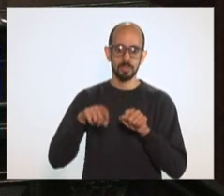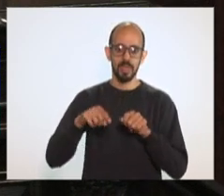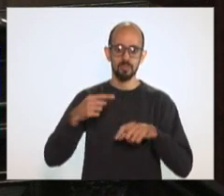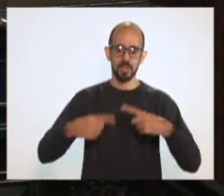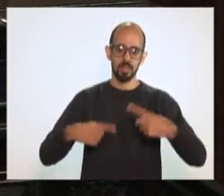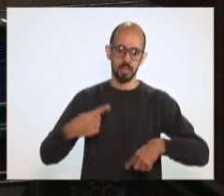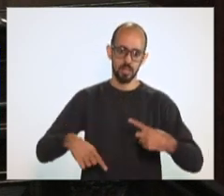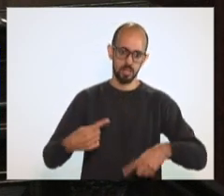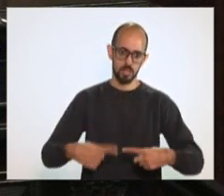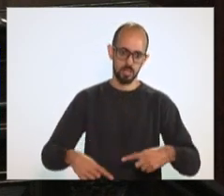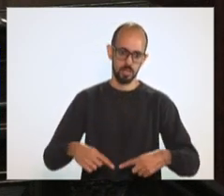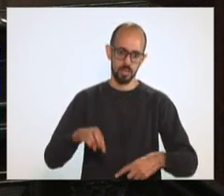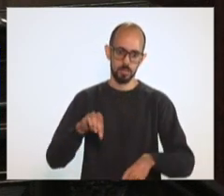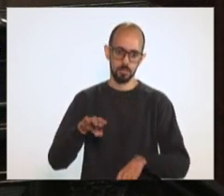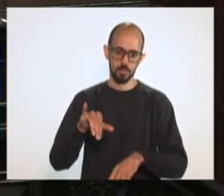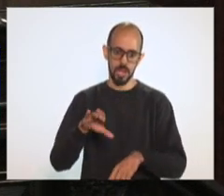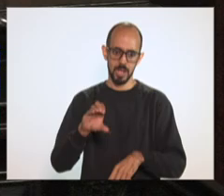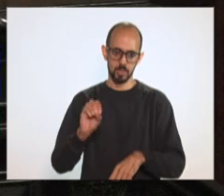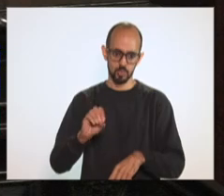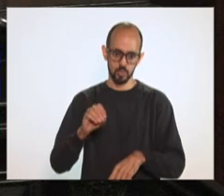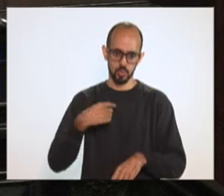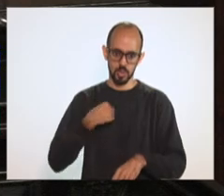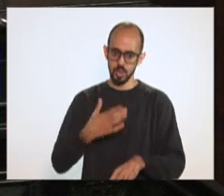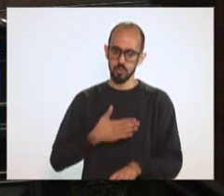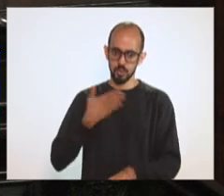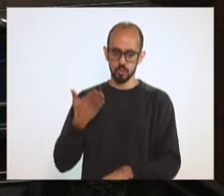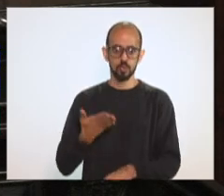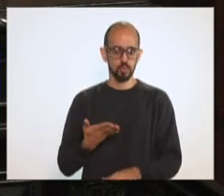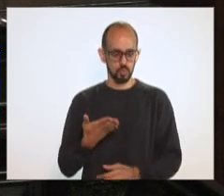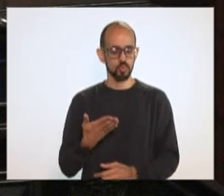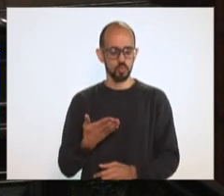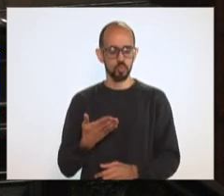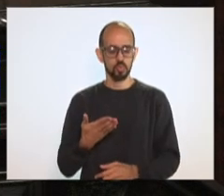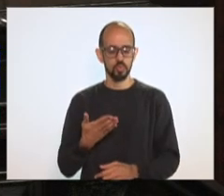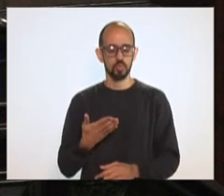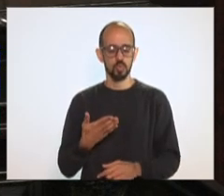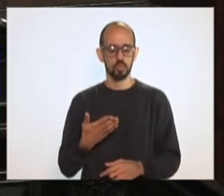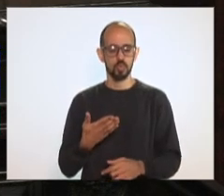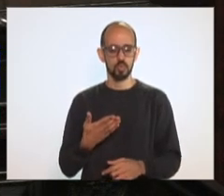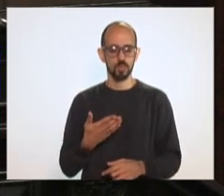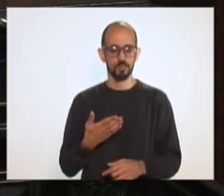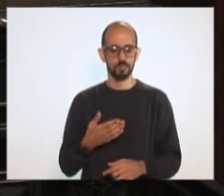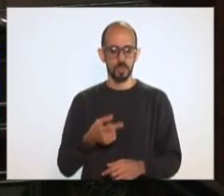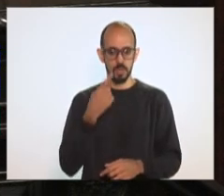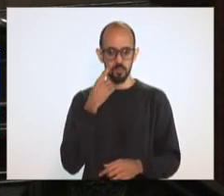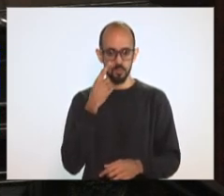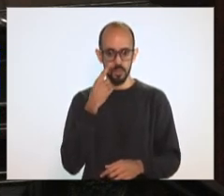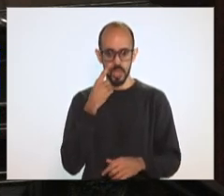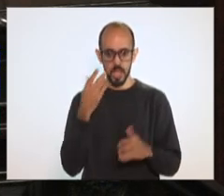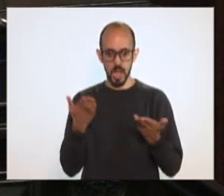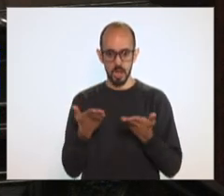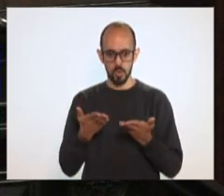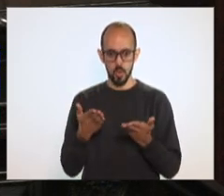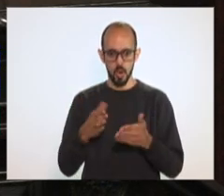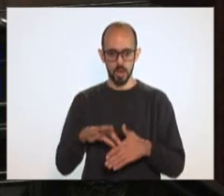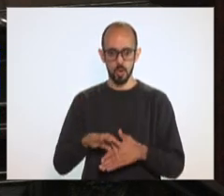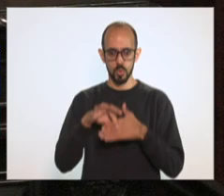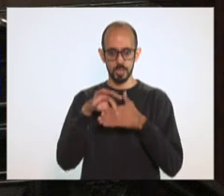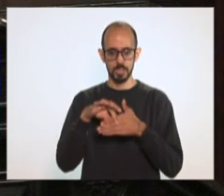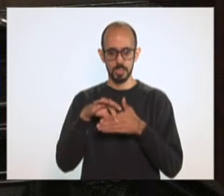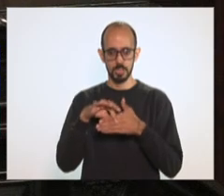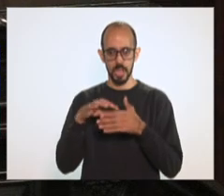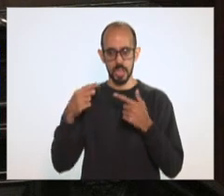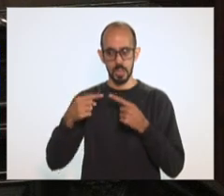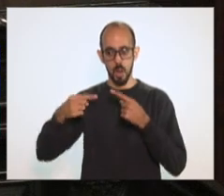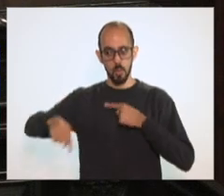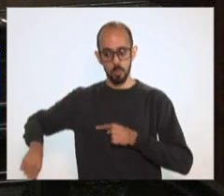deputado Márcio Pacheco, me causa espanto e perplexidade assistir agora o líder da oposição dizendo